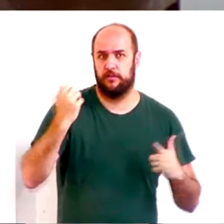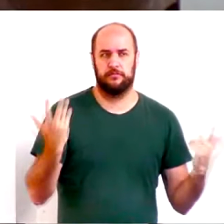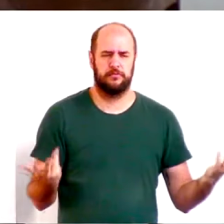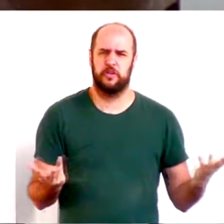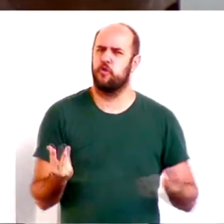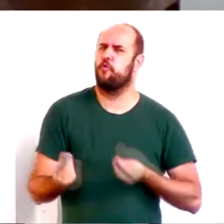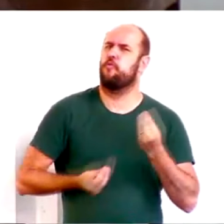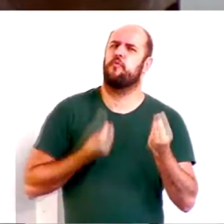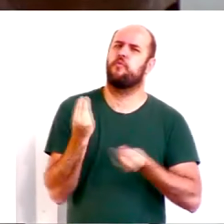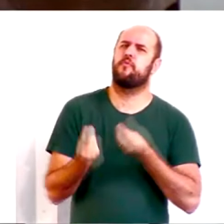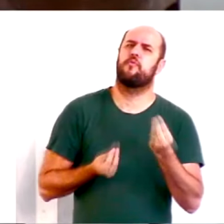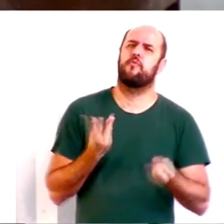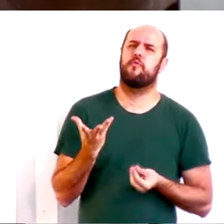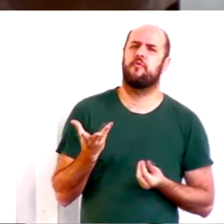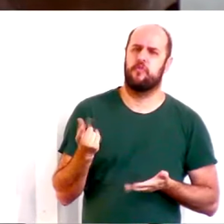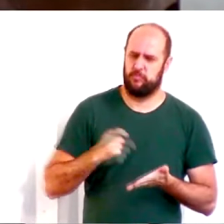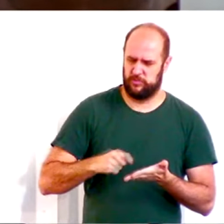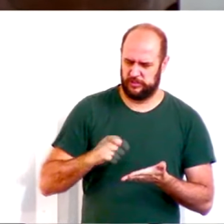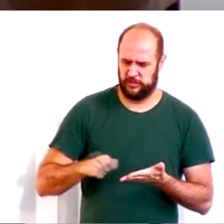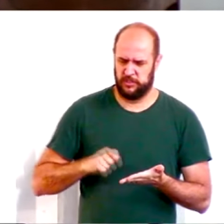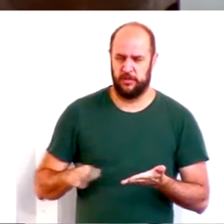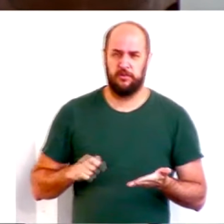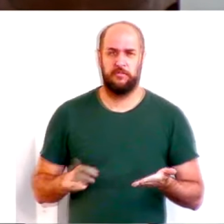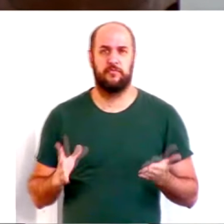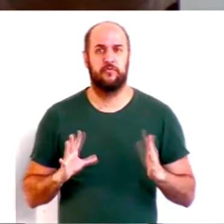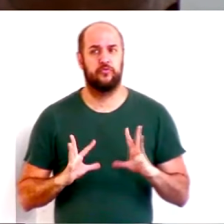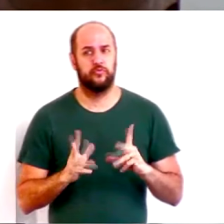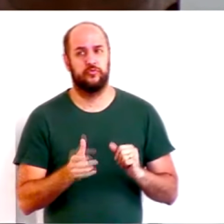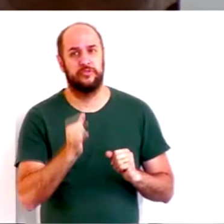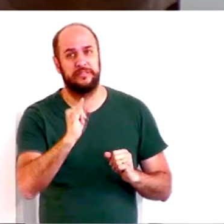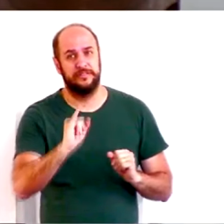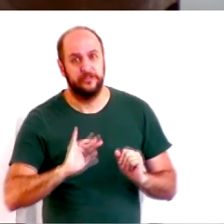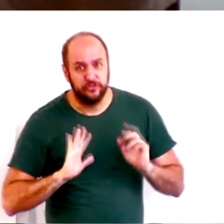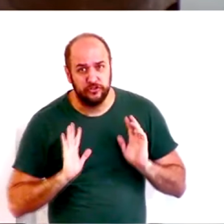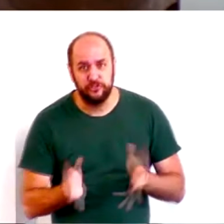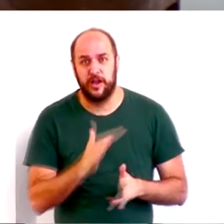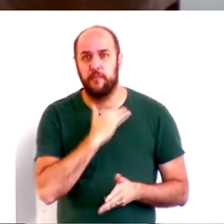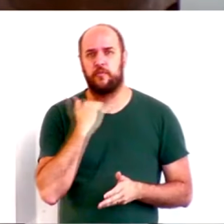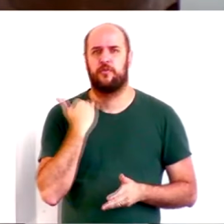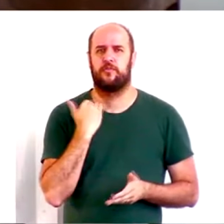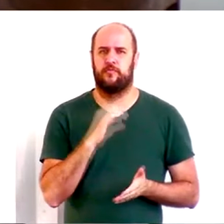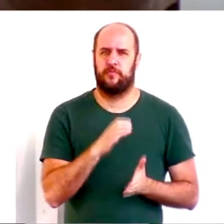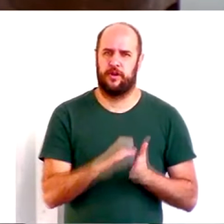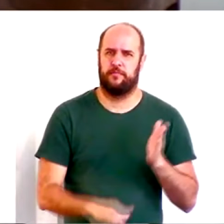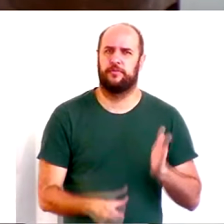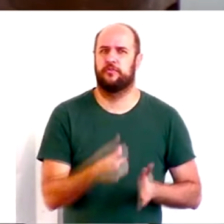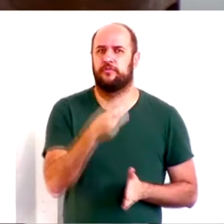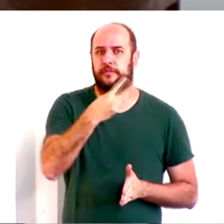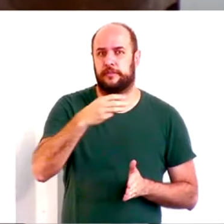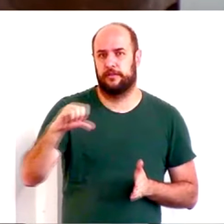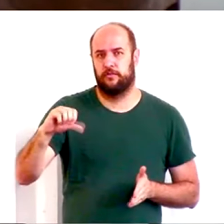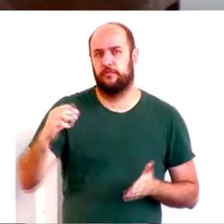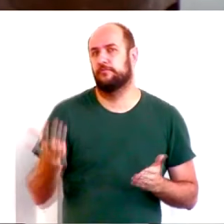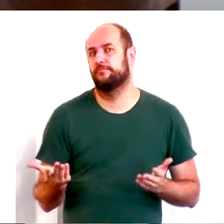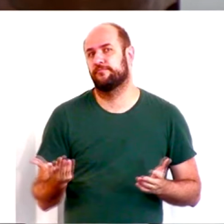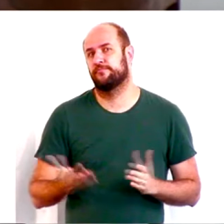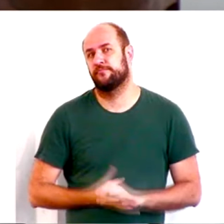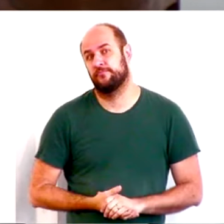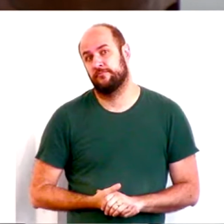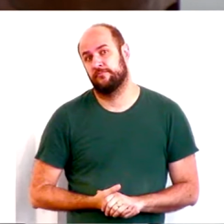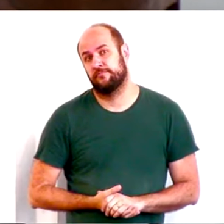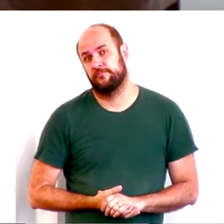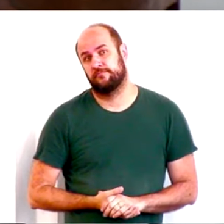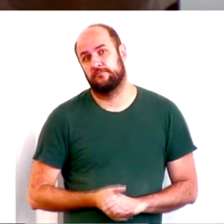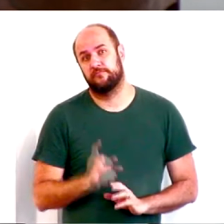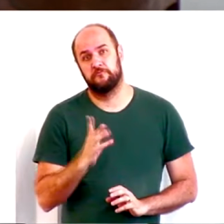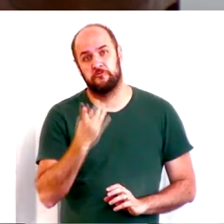que Isaías teria escrito isso seja estava morto a partir do capítulo 39 então só tem um